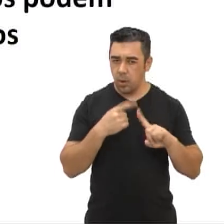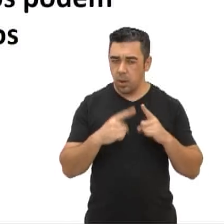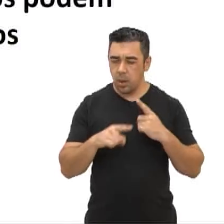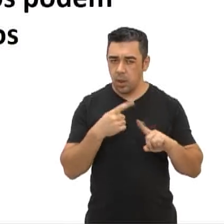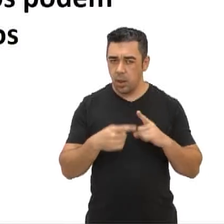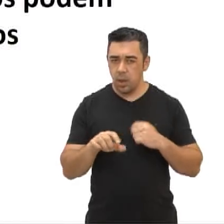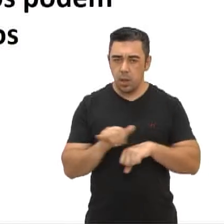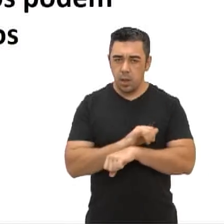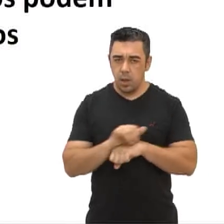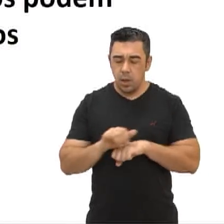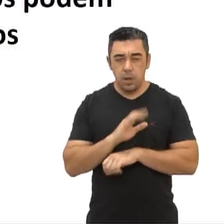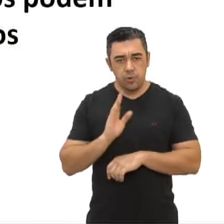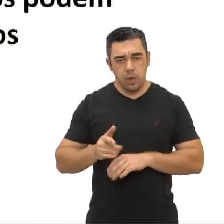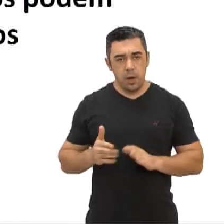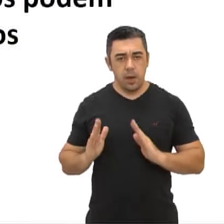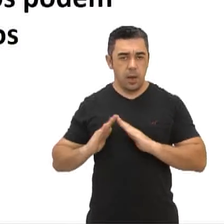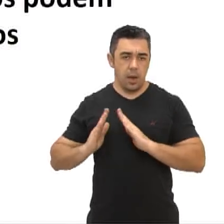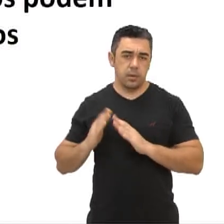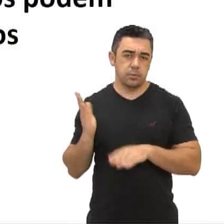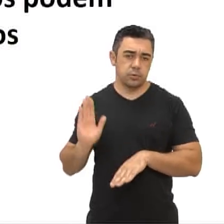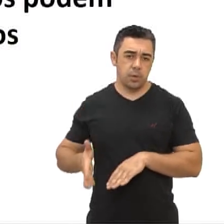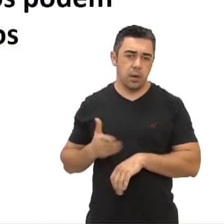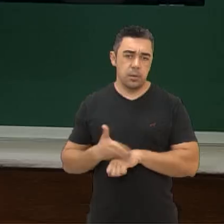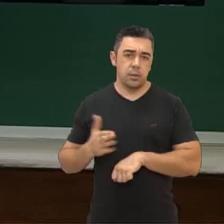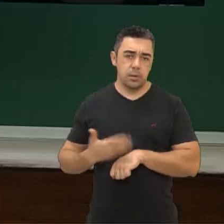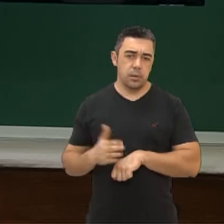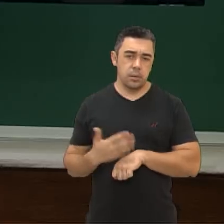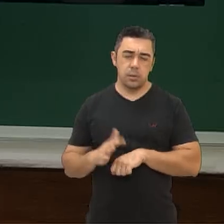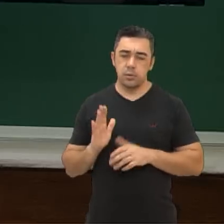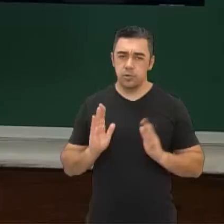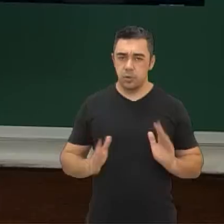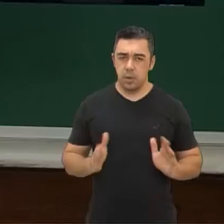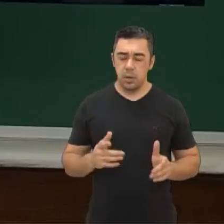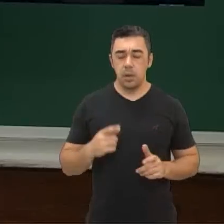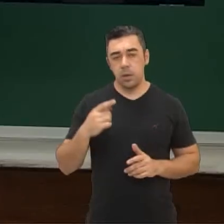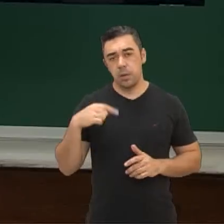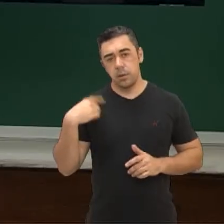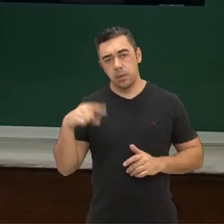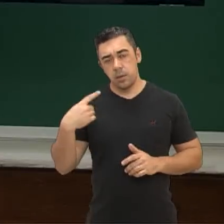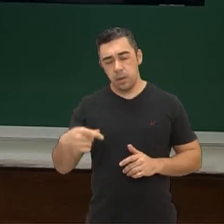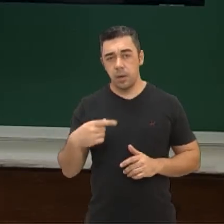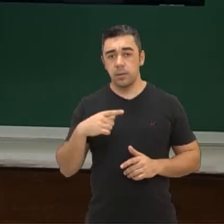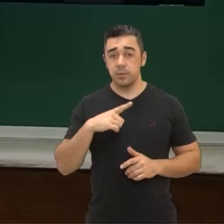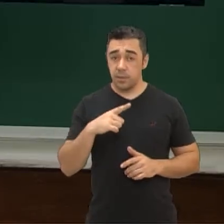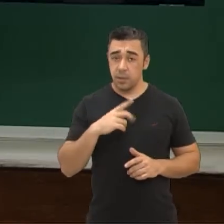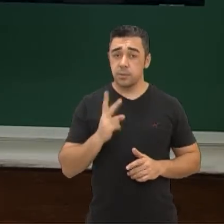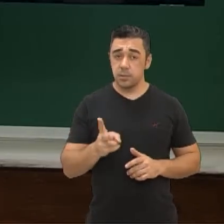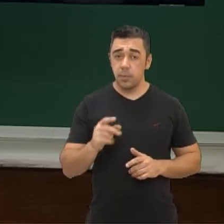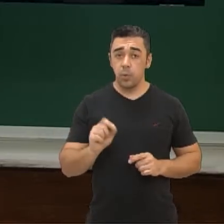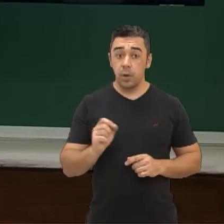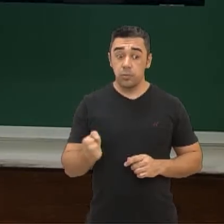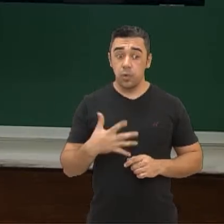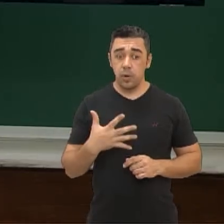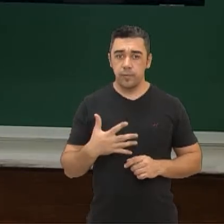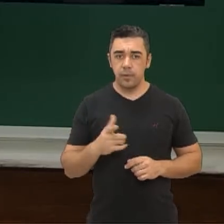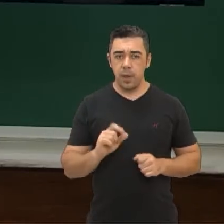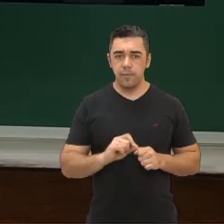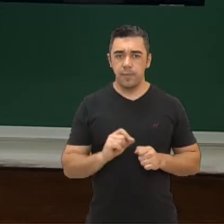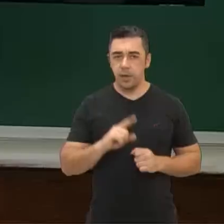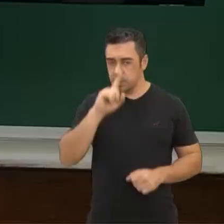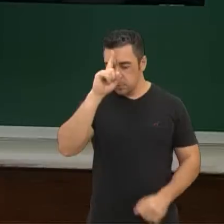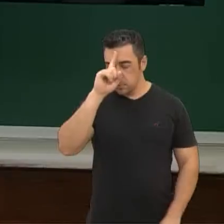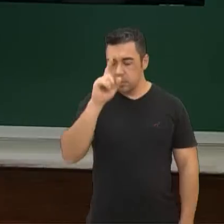dentro da embolada, eles misturam algo já ensaiado sobre o tema, divertindo o público e convidando a todos para participar da